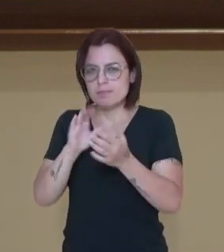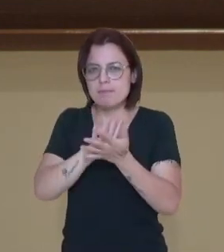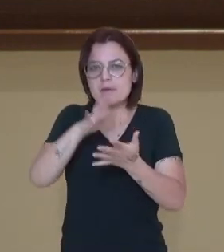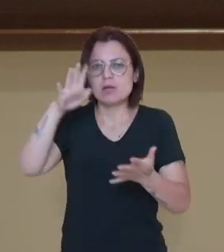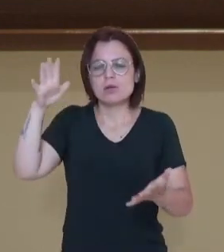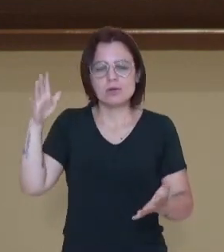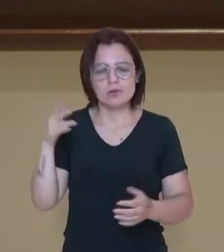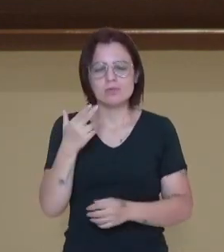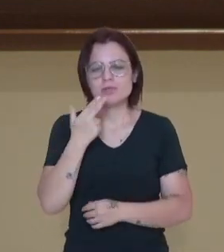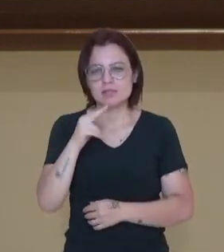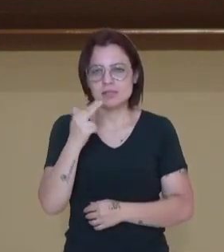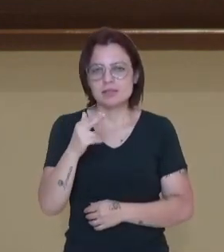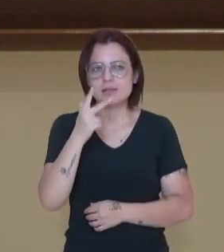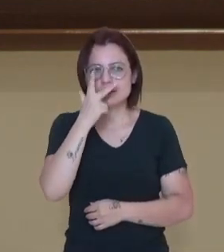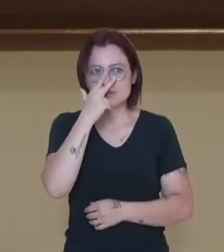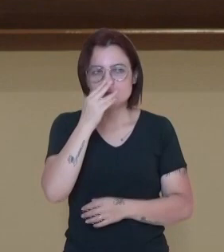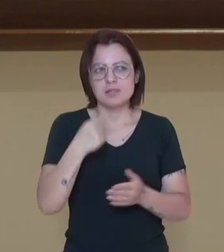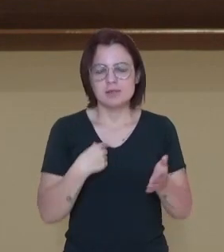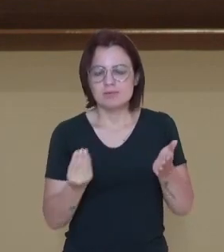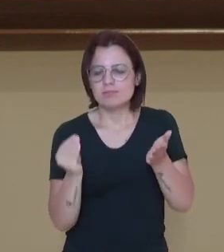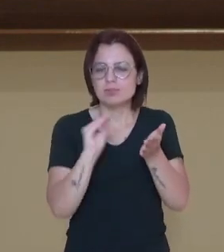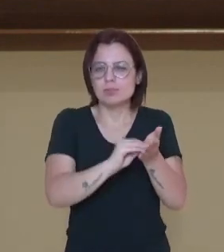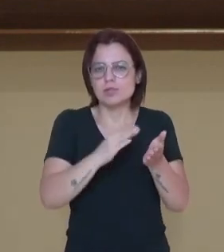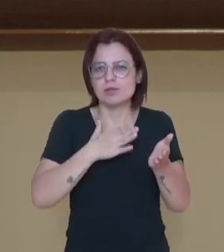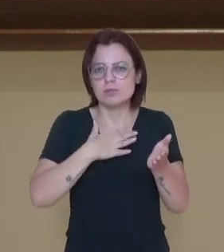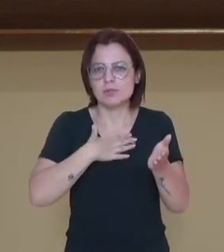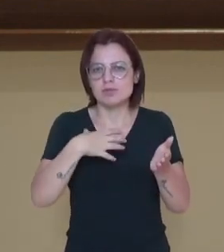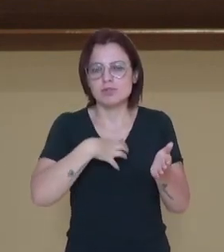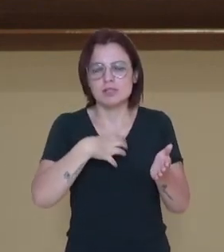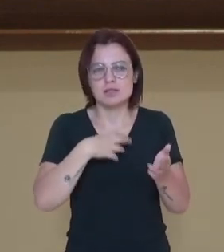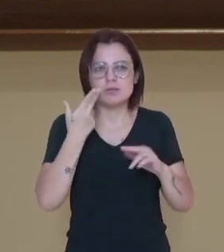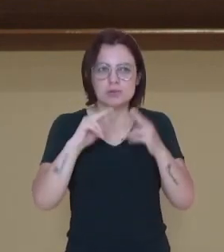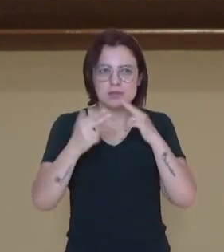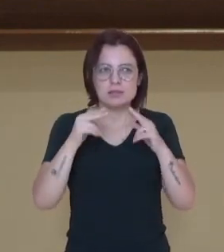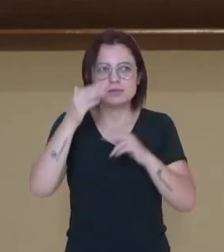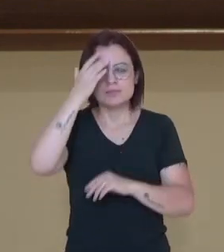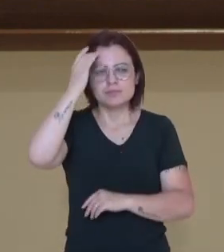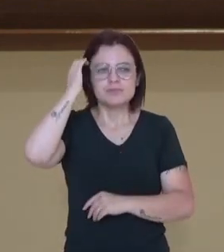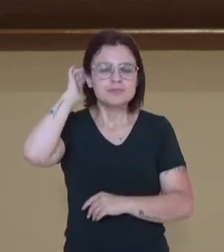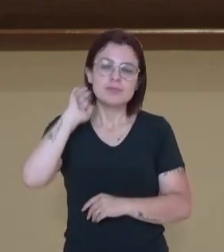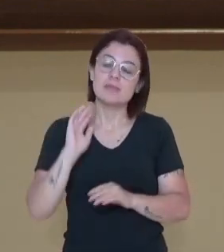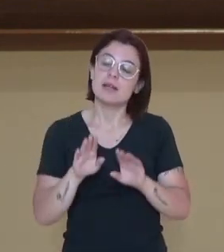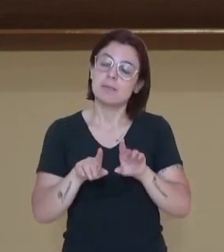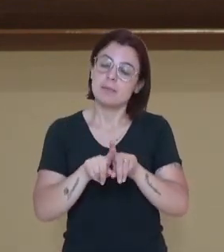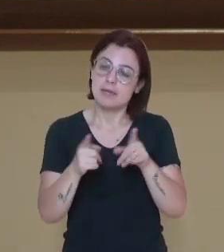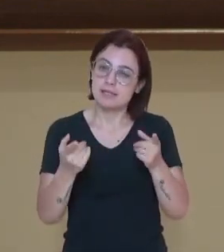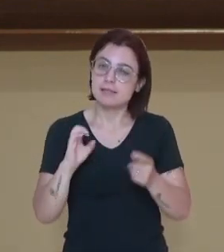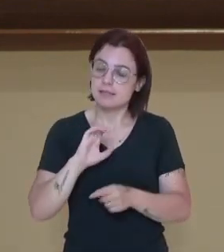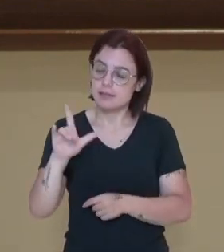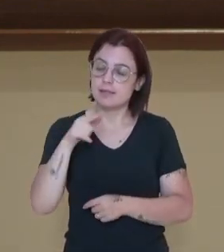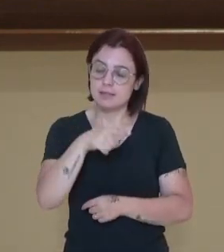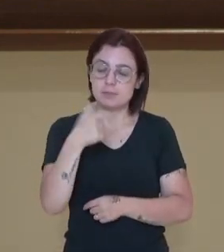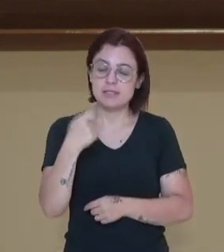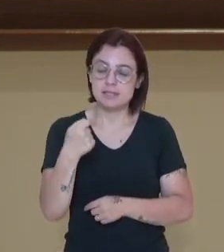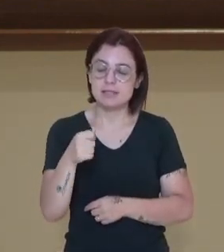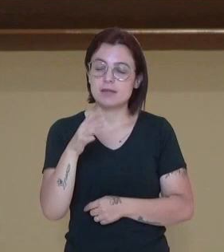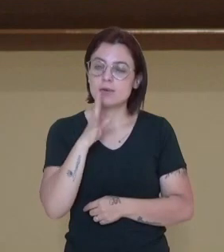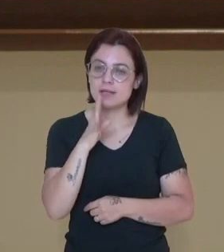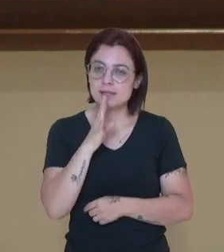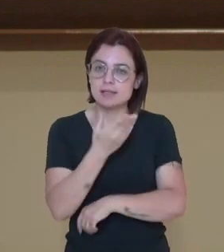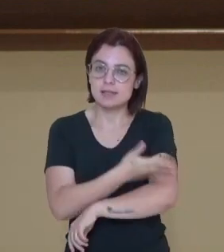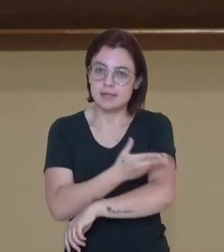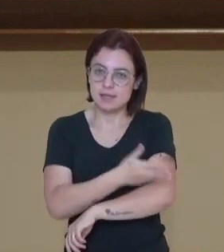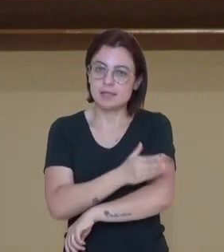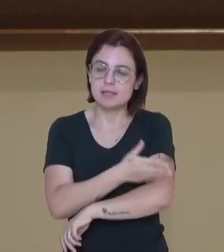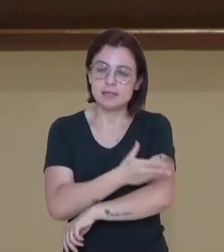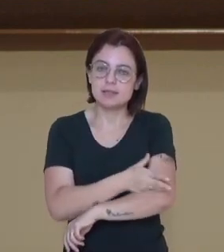canção, registrar a sua marca na canção. Claro que para isso ele tem que ter conhecimento de técnicas sobre o